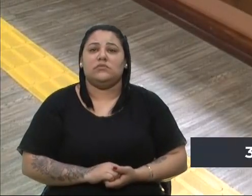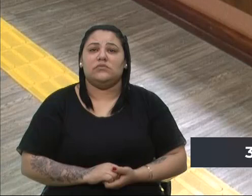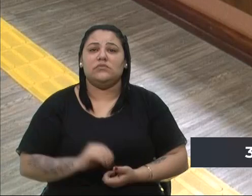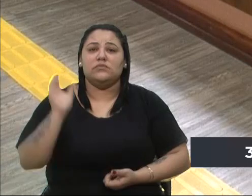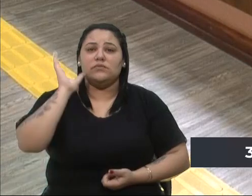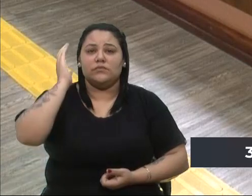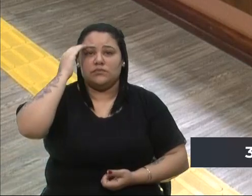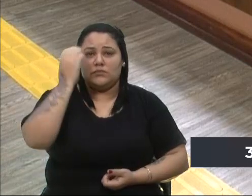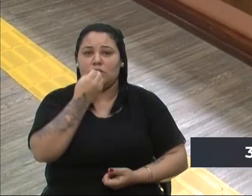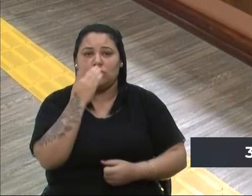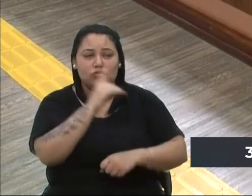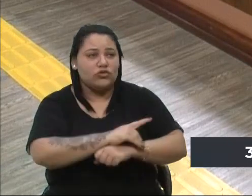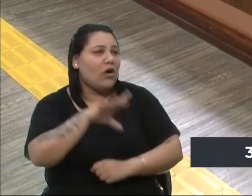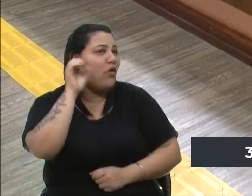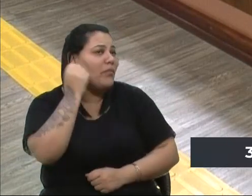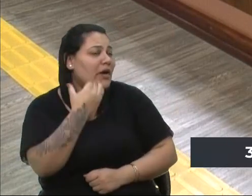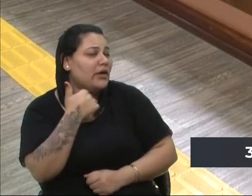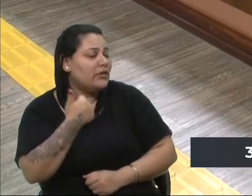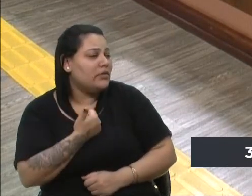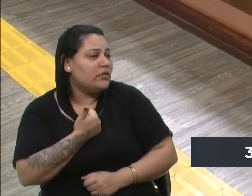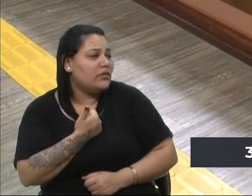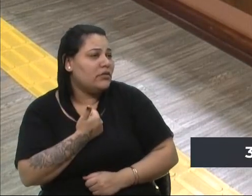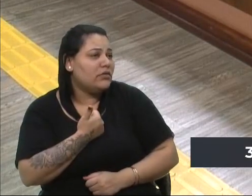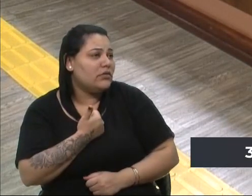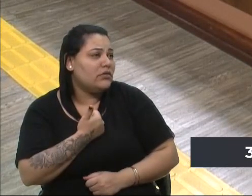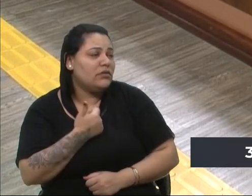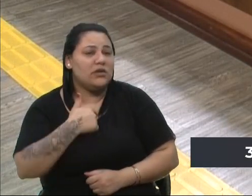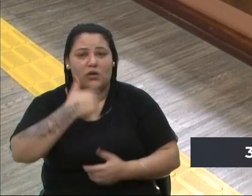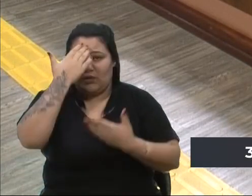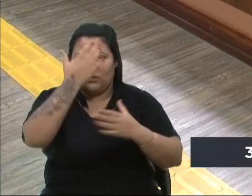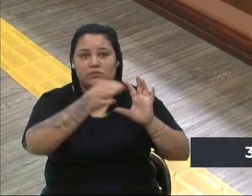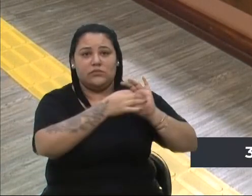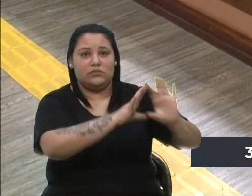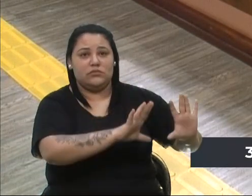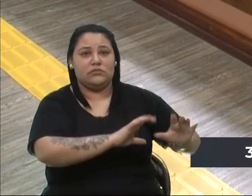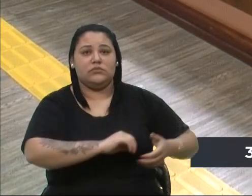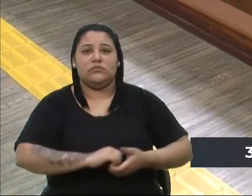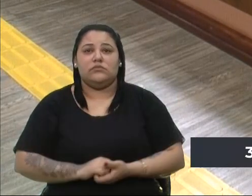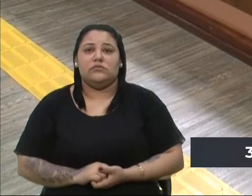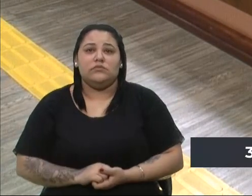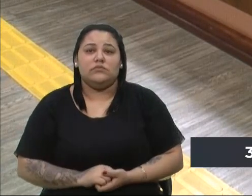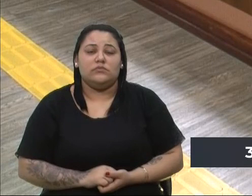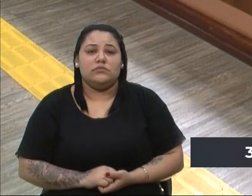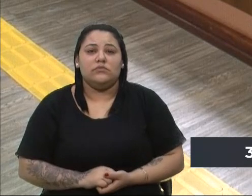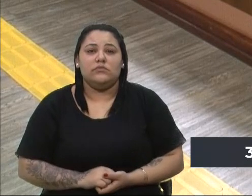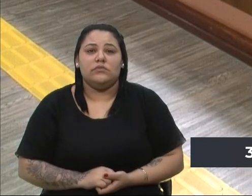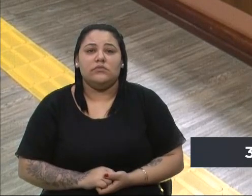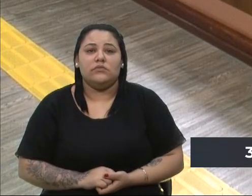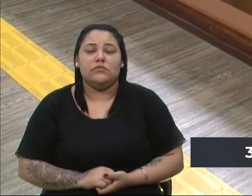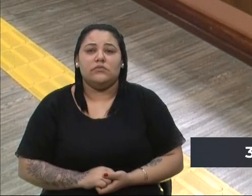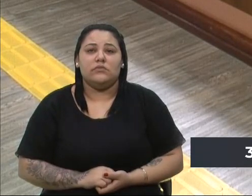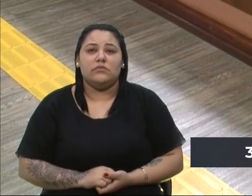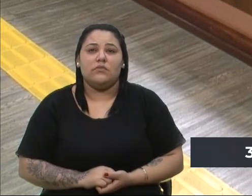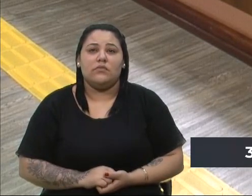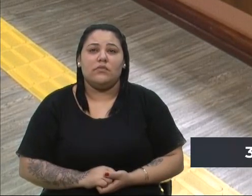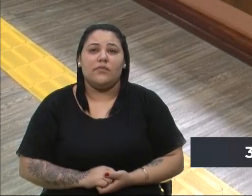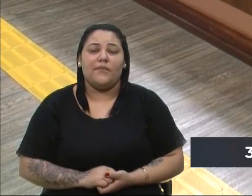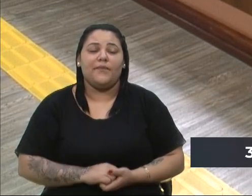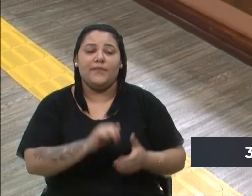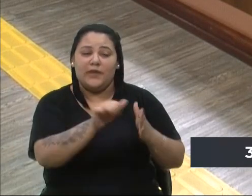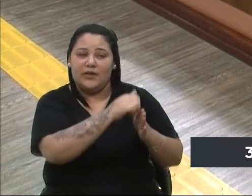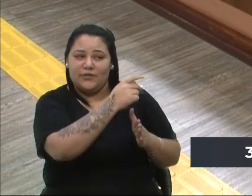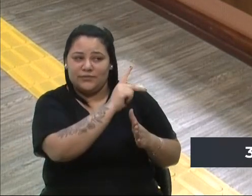Gramemeyer, bom dia, está ouvindo? Eu agradeço e abro mão, senhor presidente. Obrigado. Boas melhoras para o